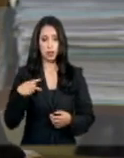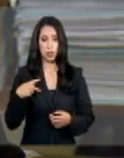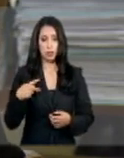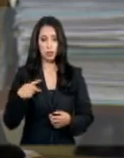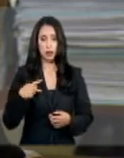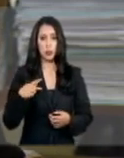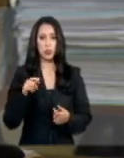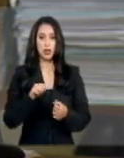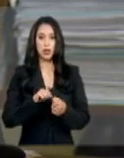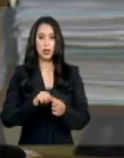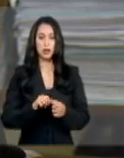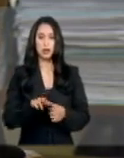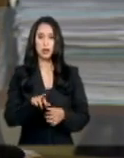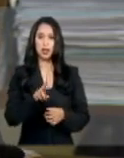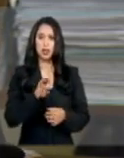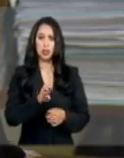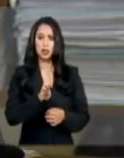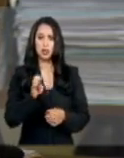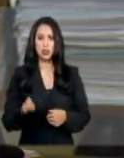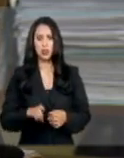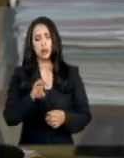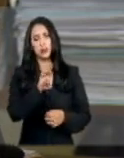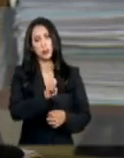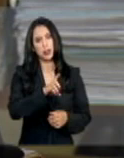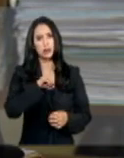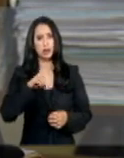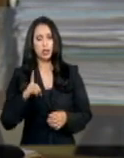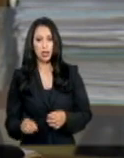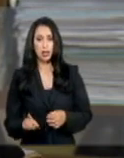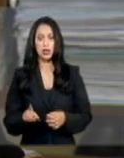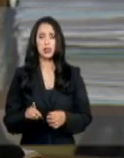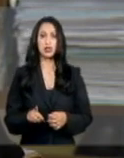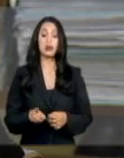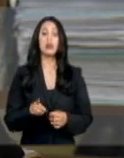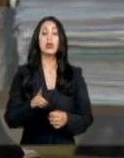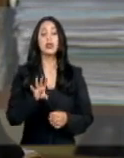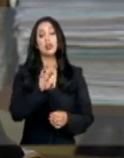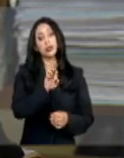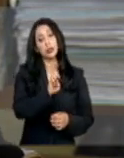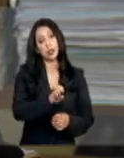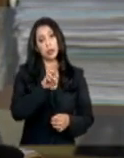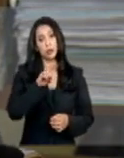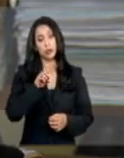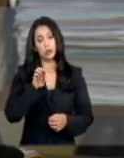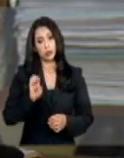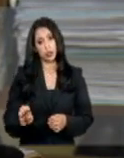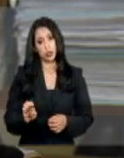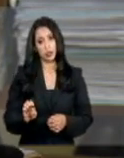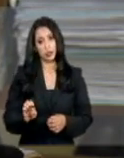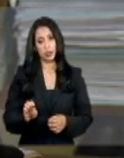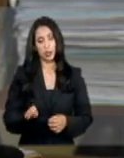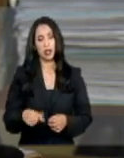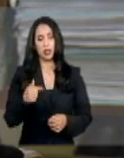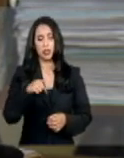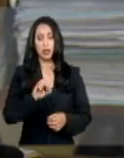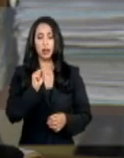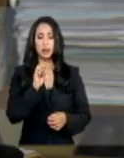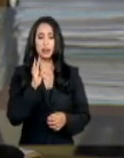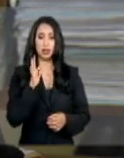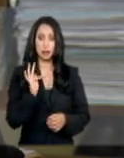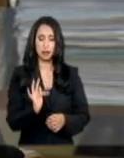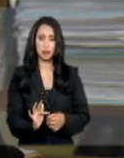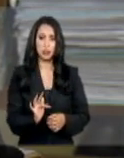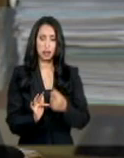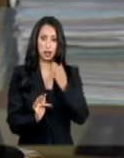então recurso opôs embargos de declaração posteriormente interpôs recurso ordinário a esta corte suscitando